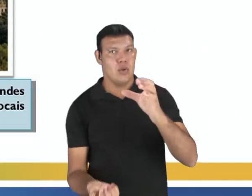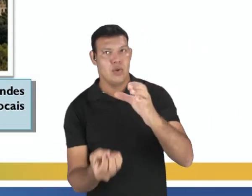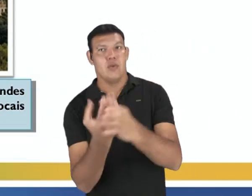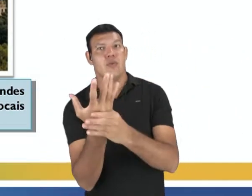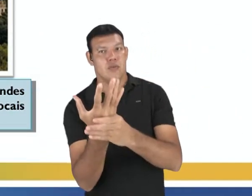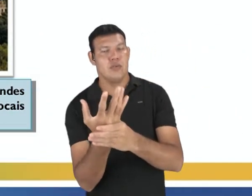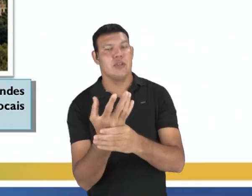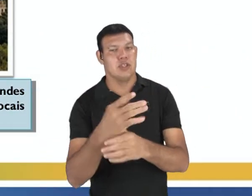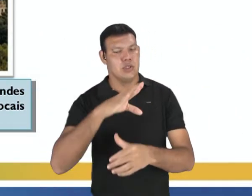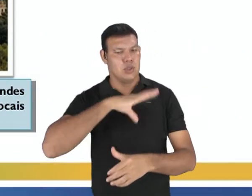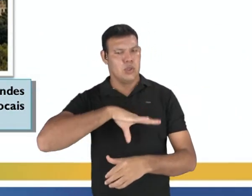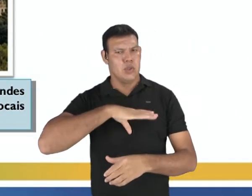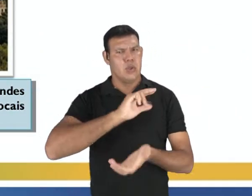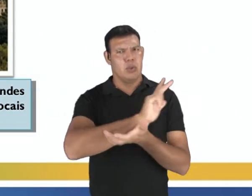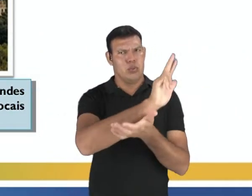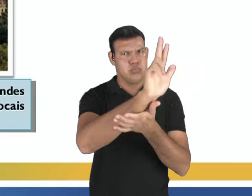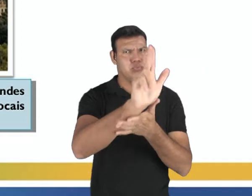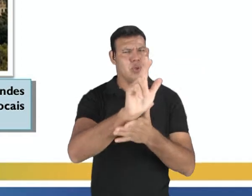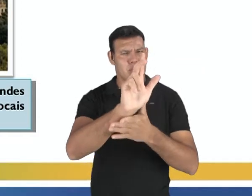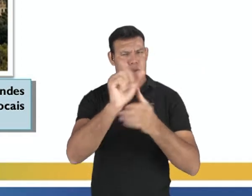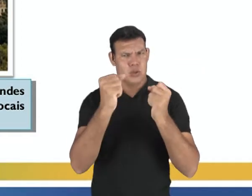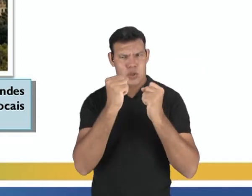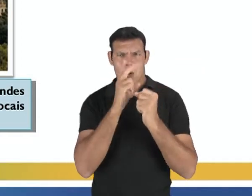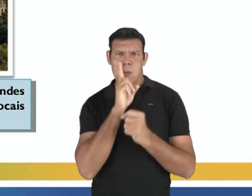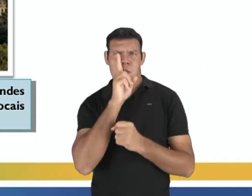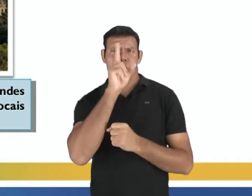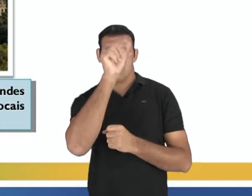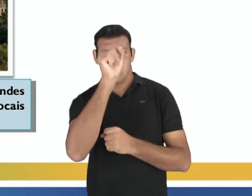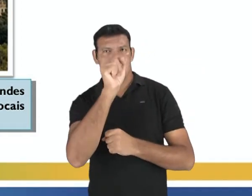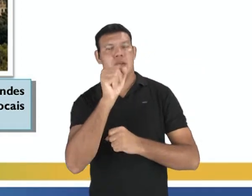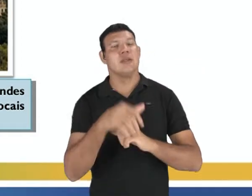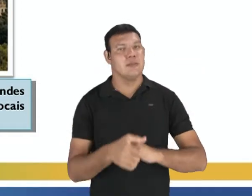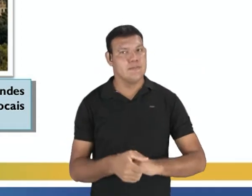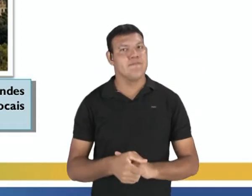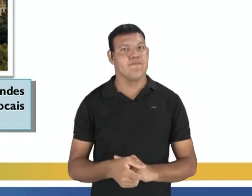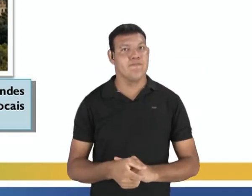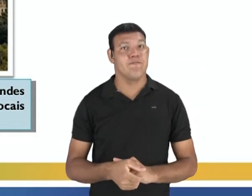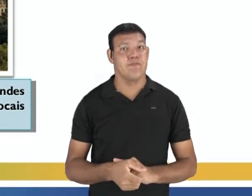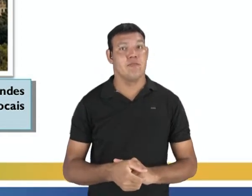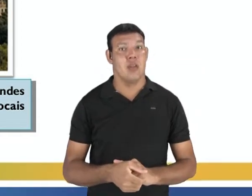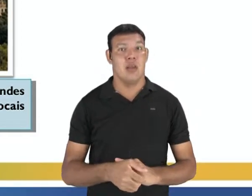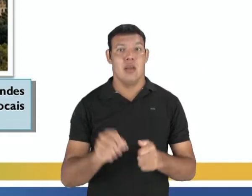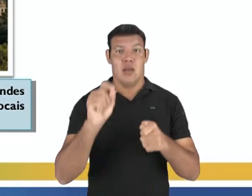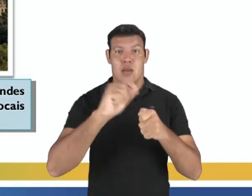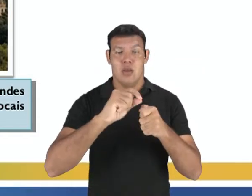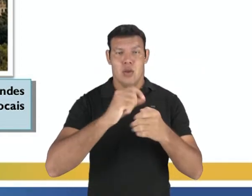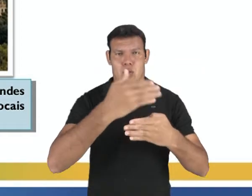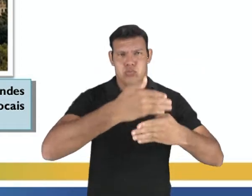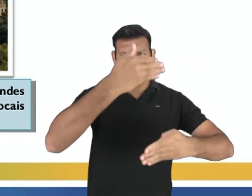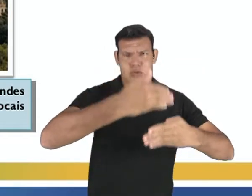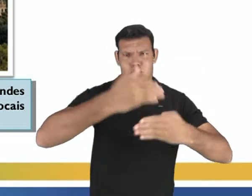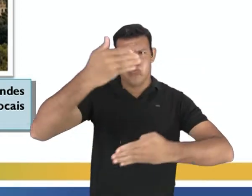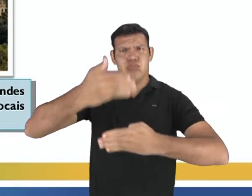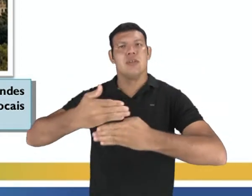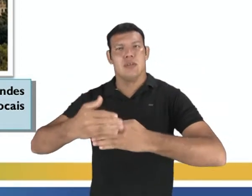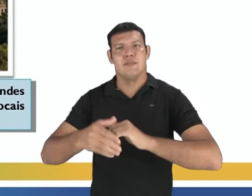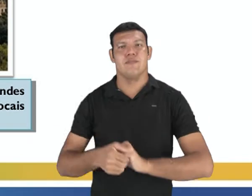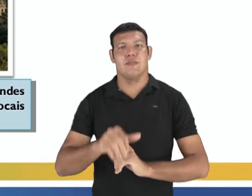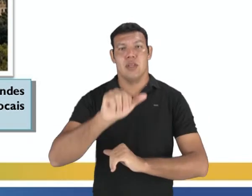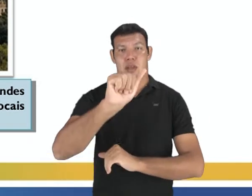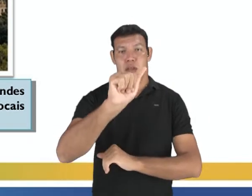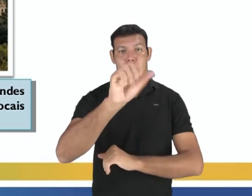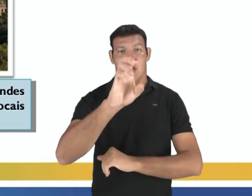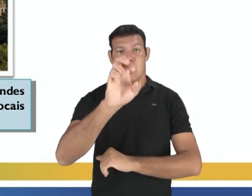pelos arqueus, né? E era fortificada, construída aí como um lugar alto. Esse tipo de construção era denominado, então, de acrópole,